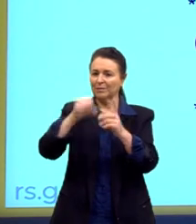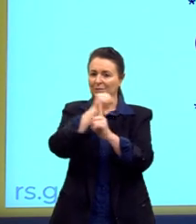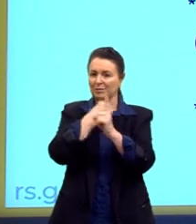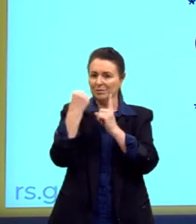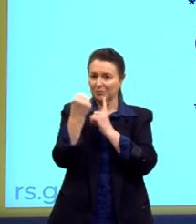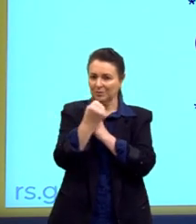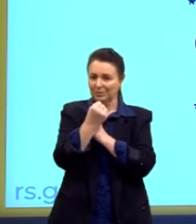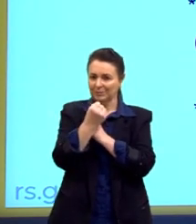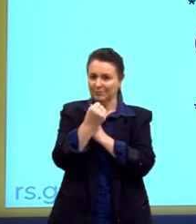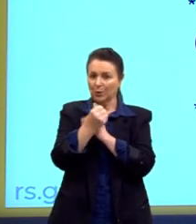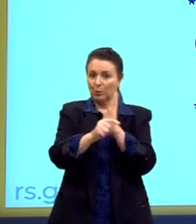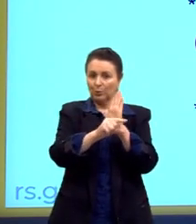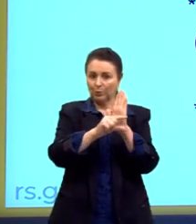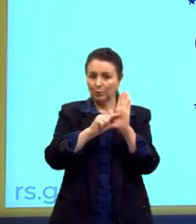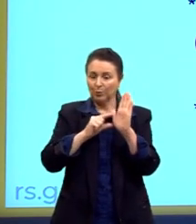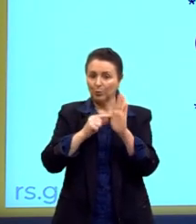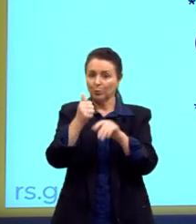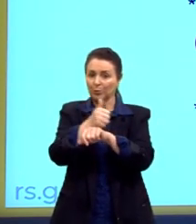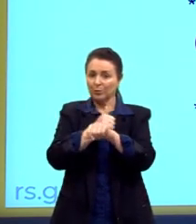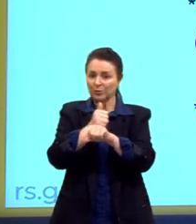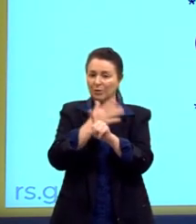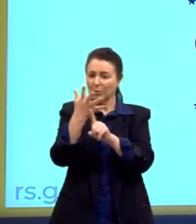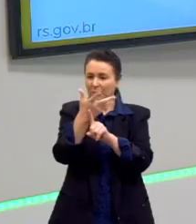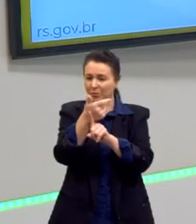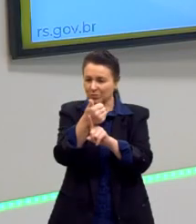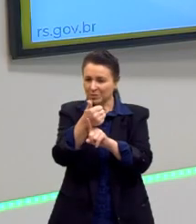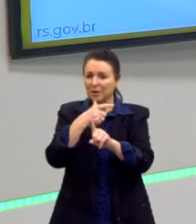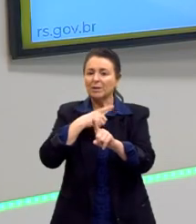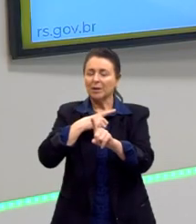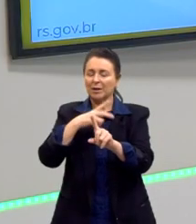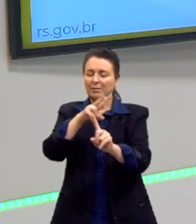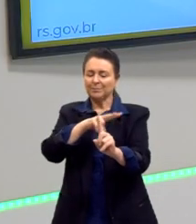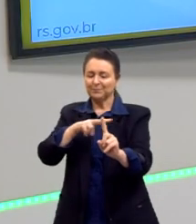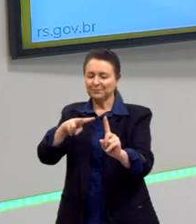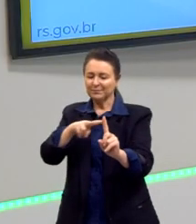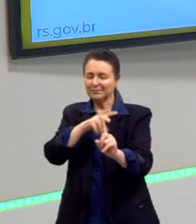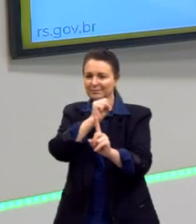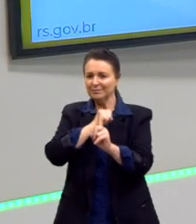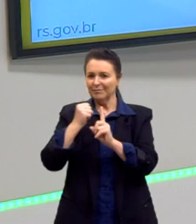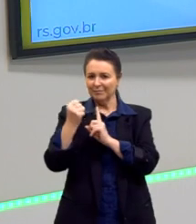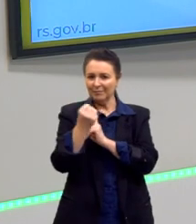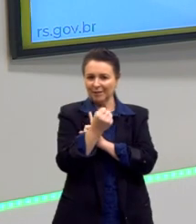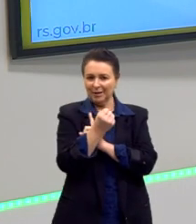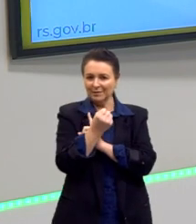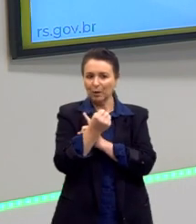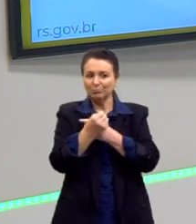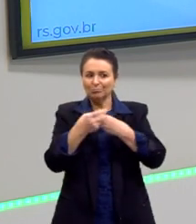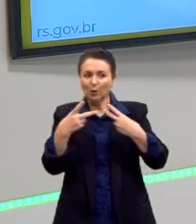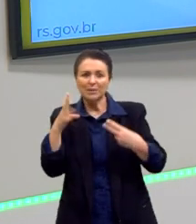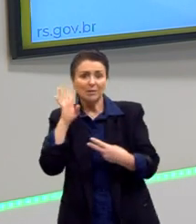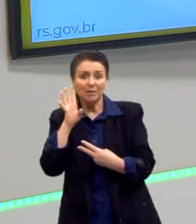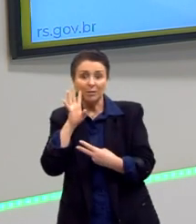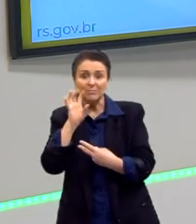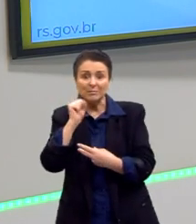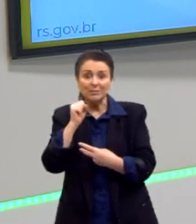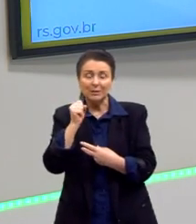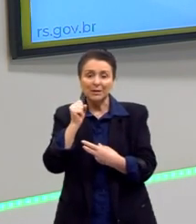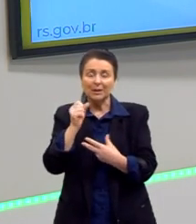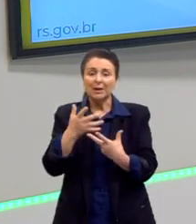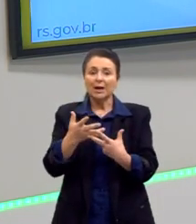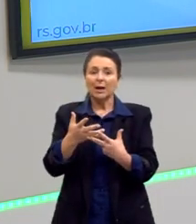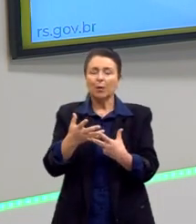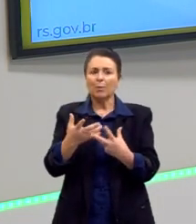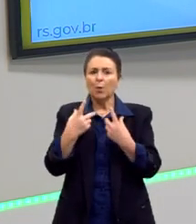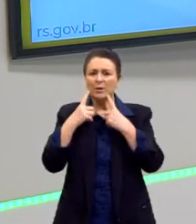né Geralmente os artistas têm essa perspectiva social né tem essa pitada bacana que essa questão